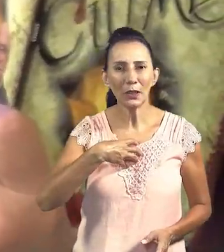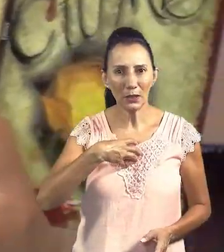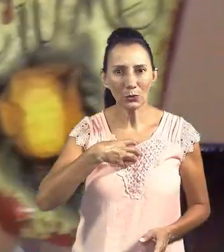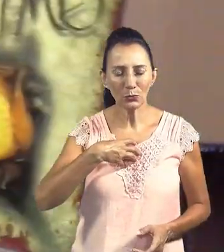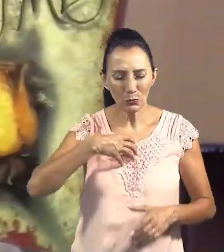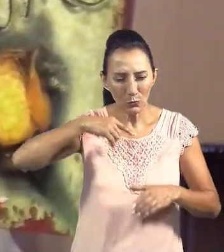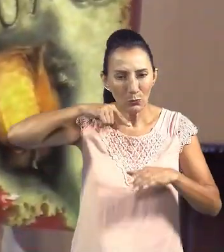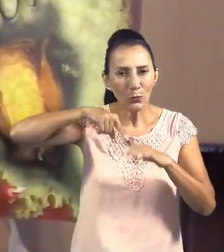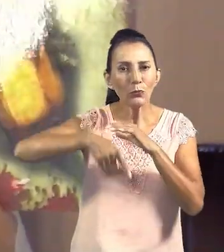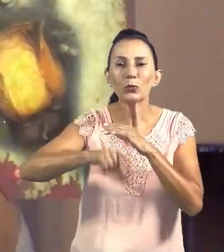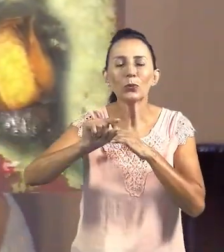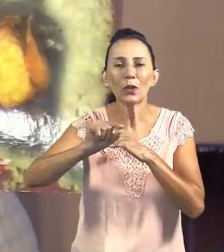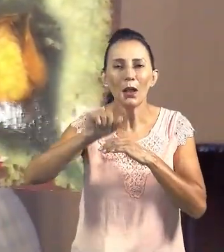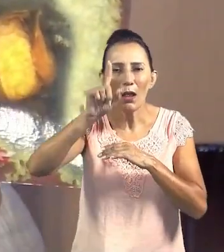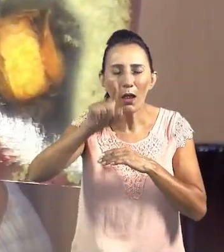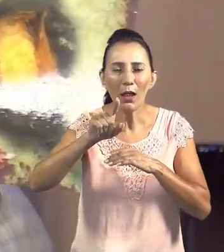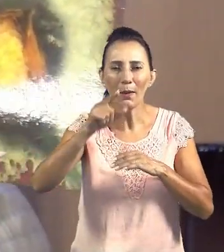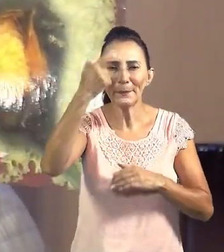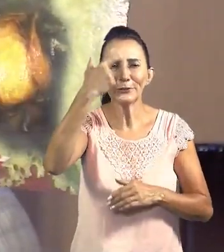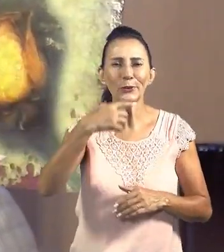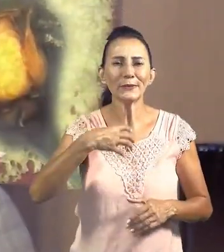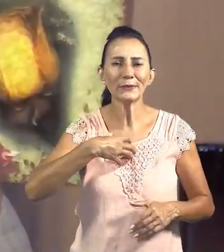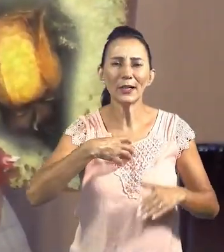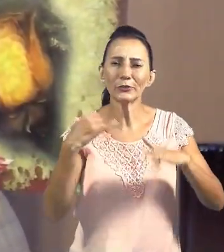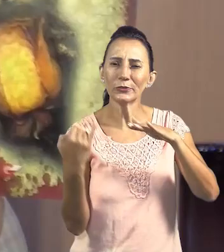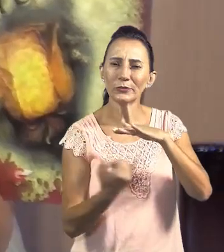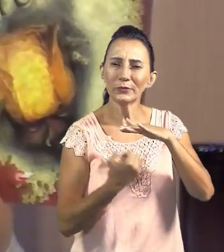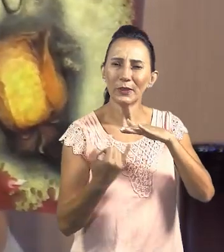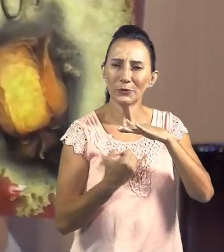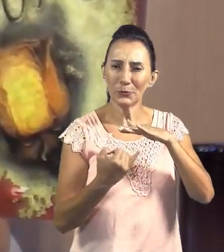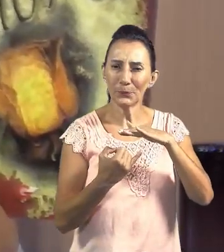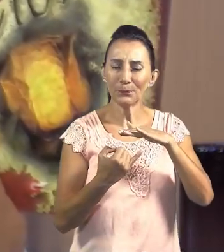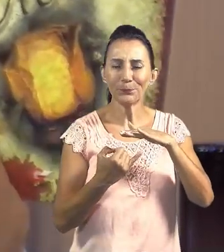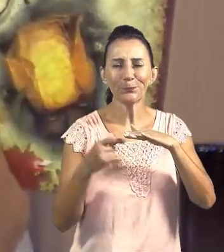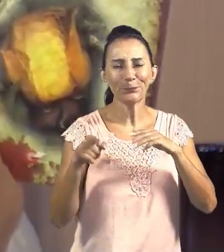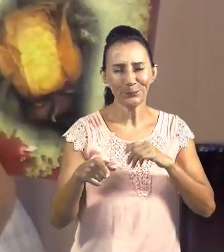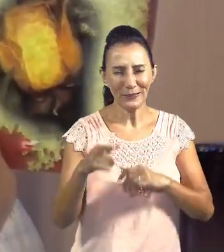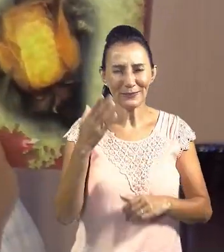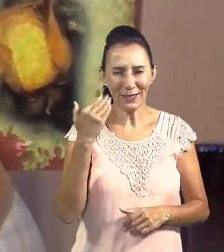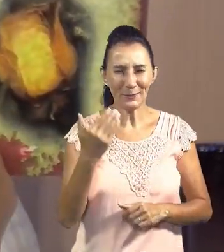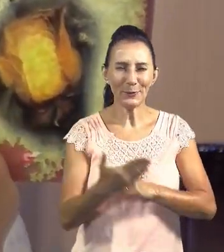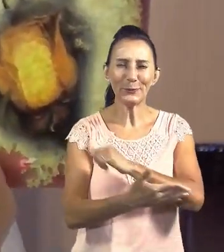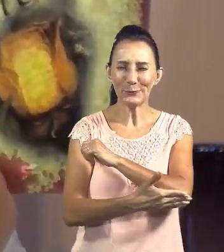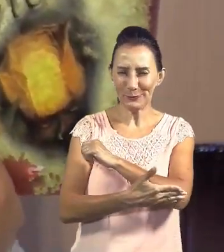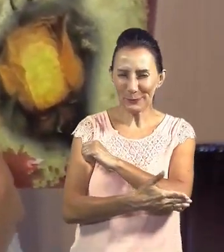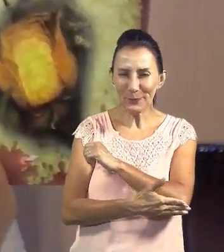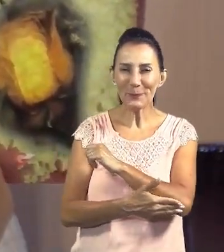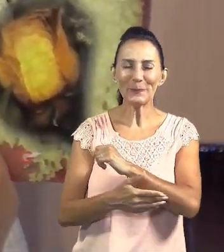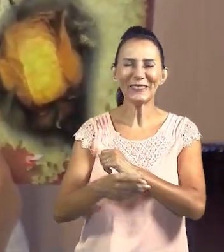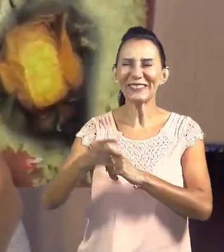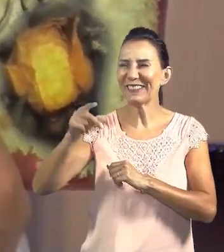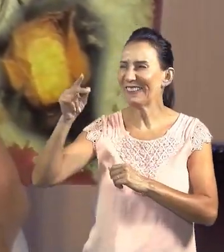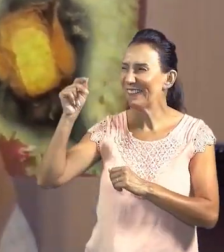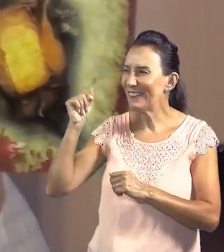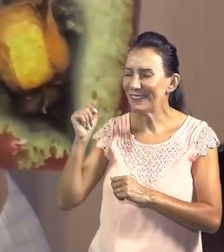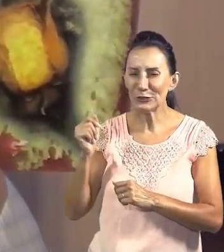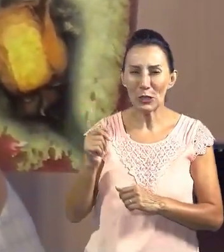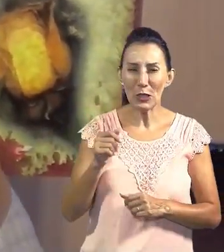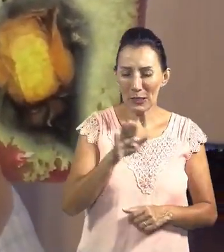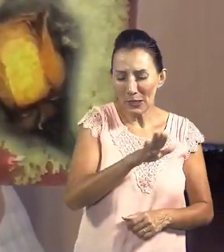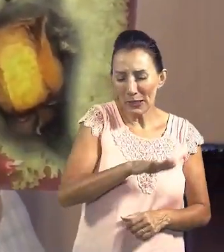de inferioridade. O ciúme é tratado muitas vezes desde a infância por